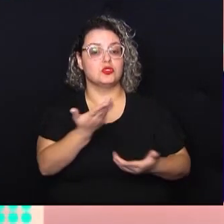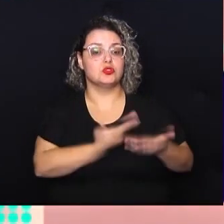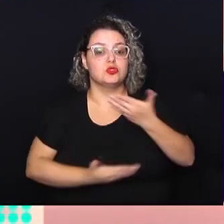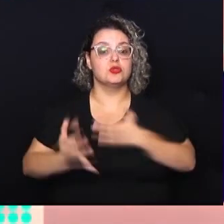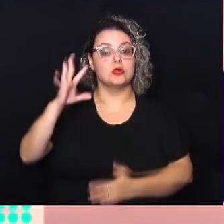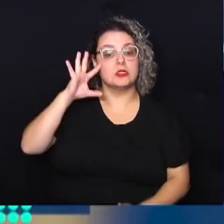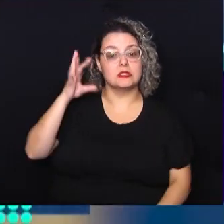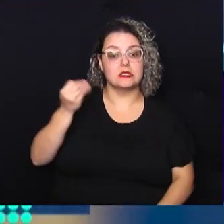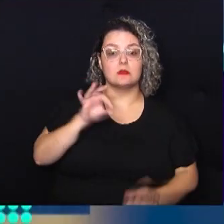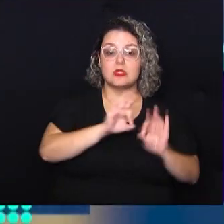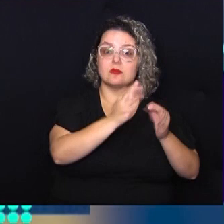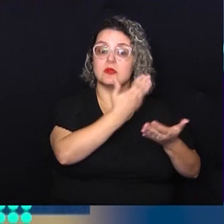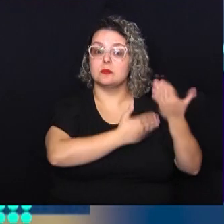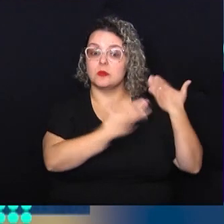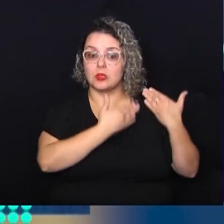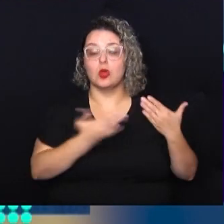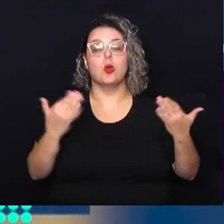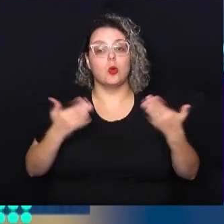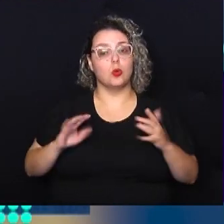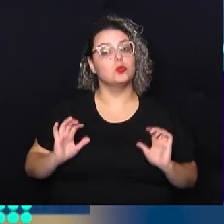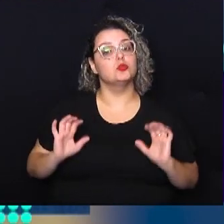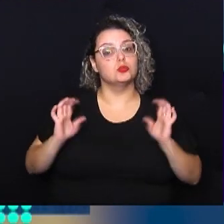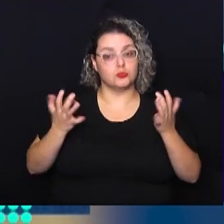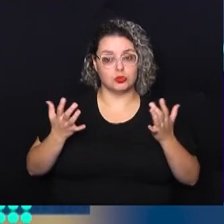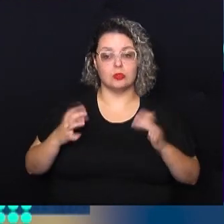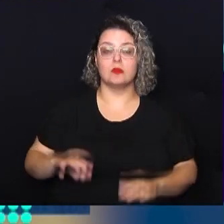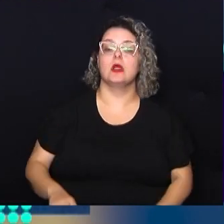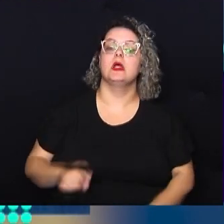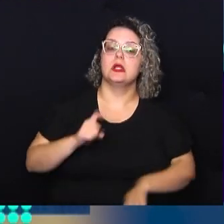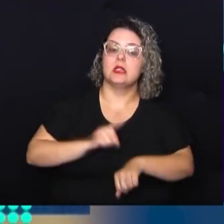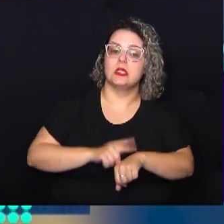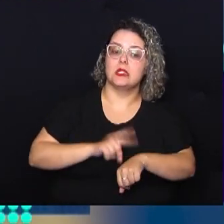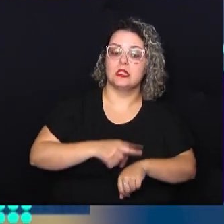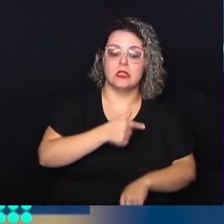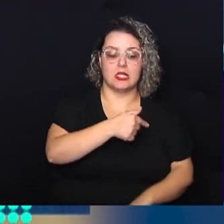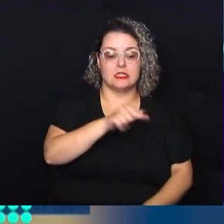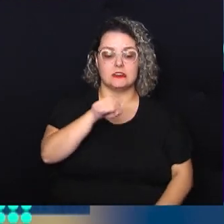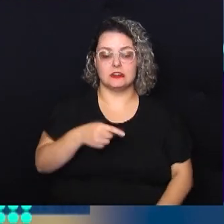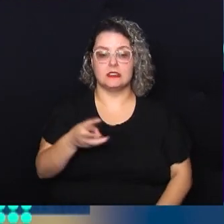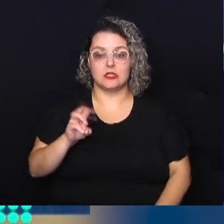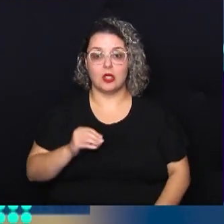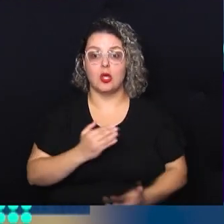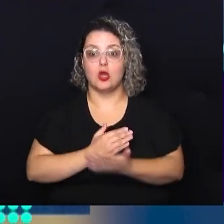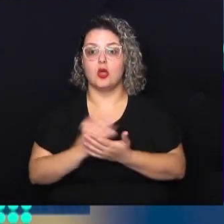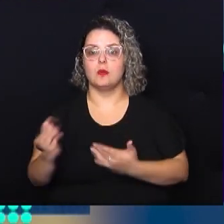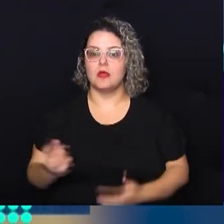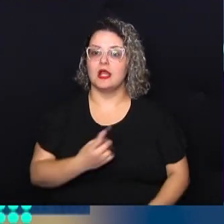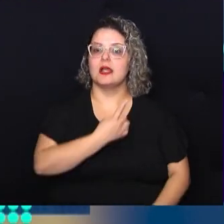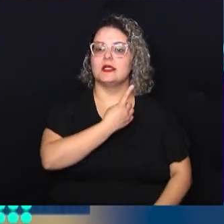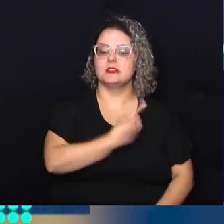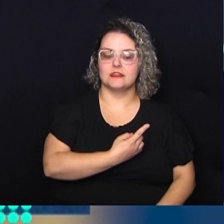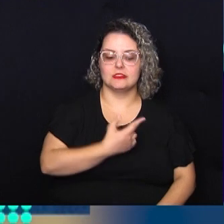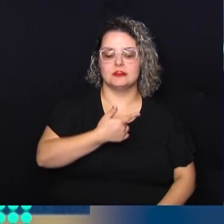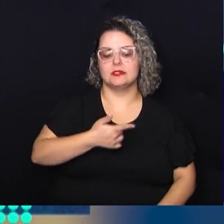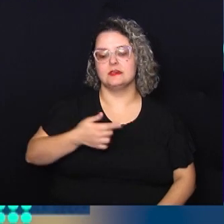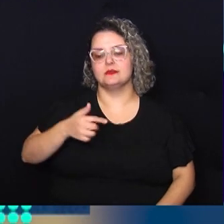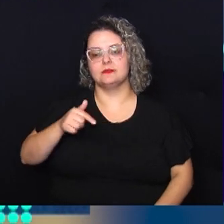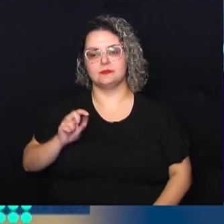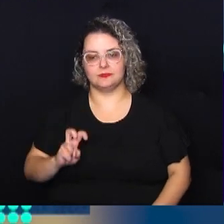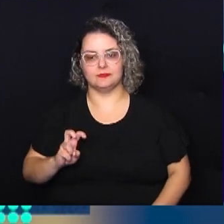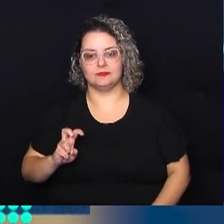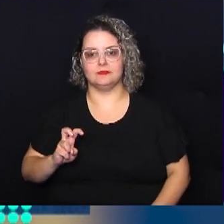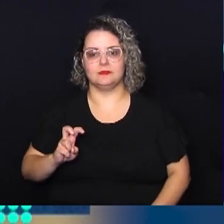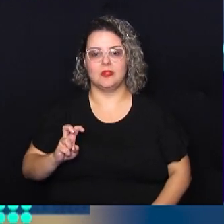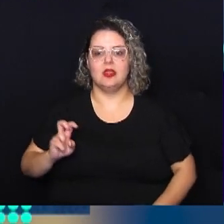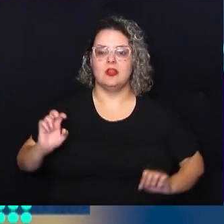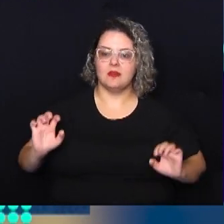saberes ancestrais. Hoje, a partir das 7h30 da noite, começa a 10ª edição da